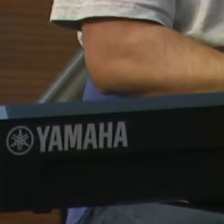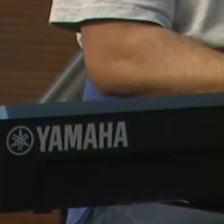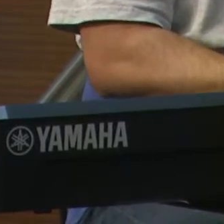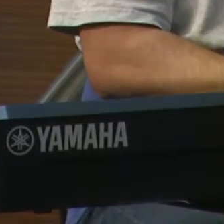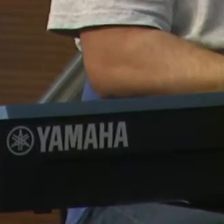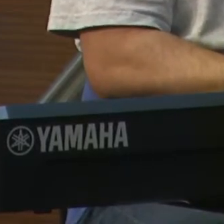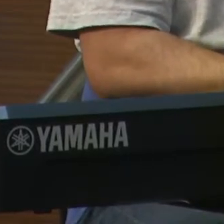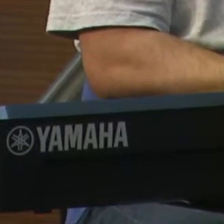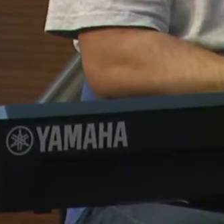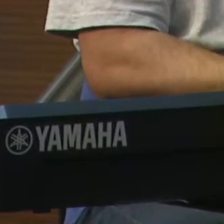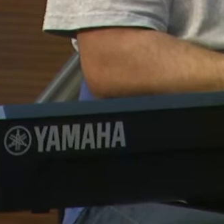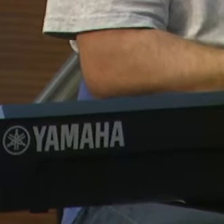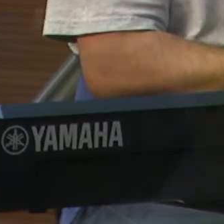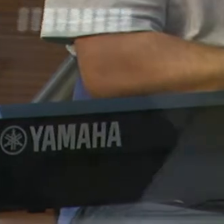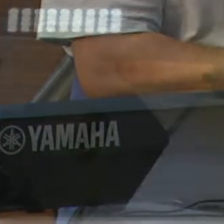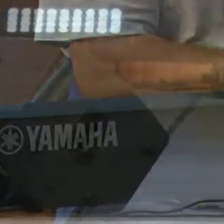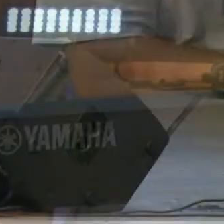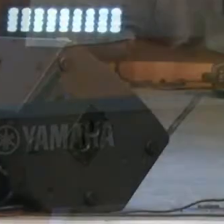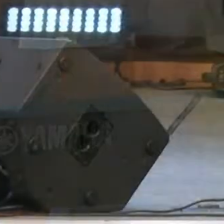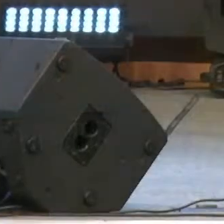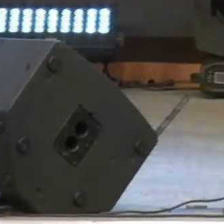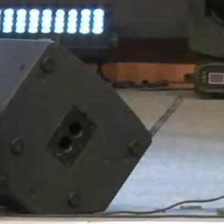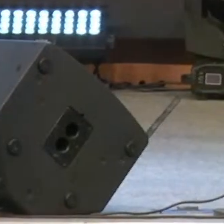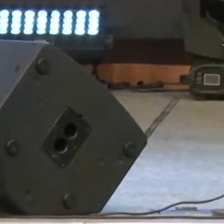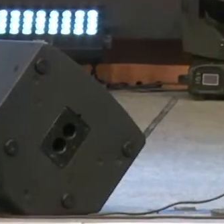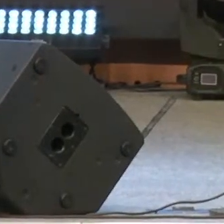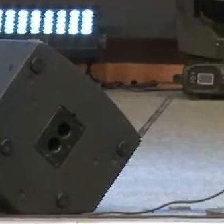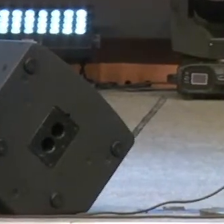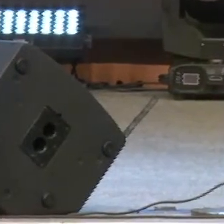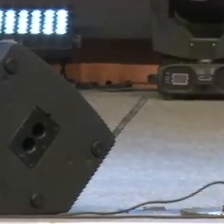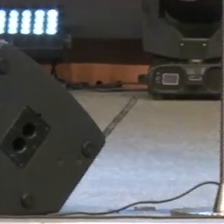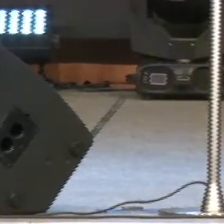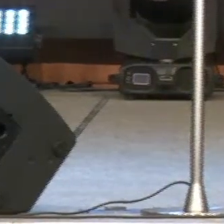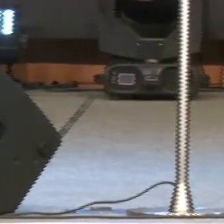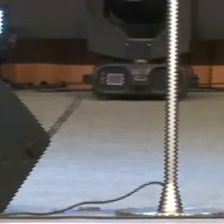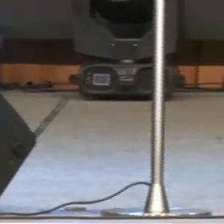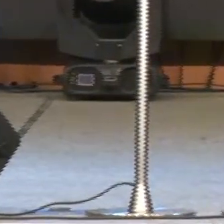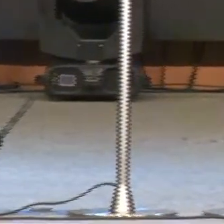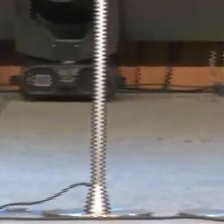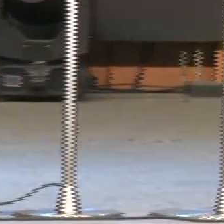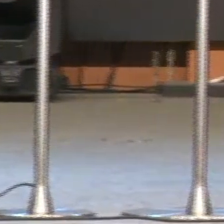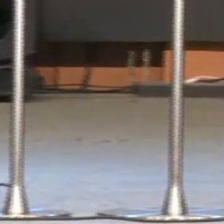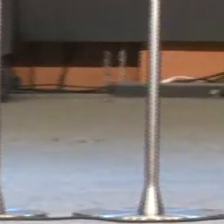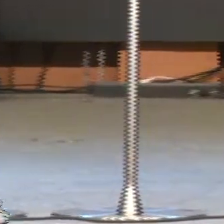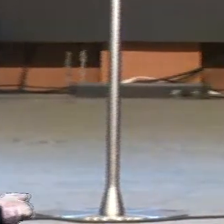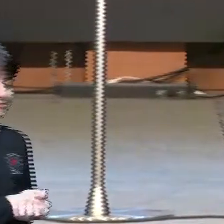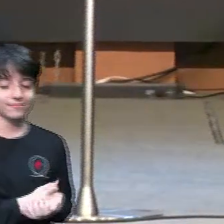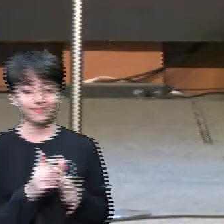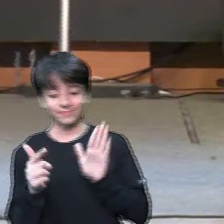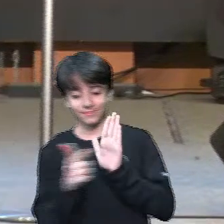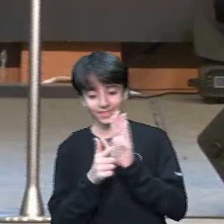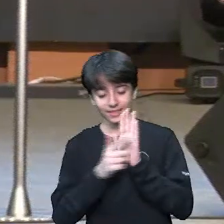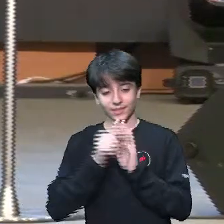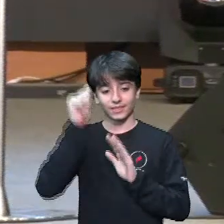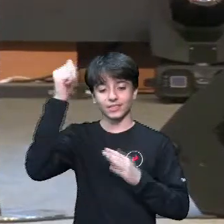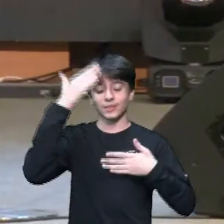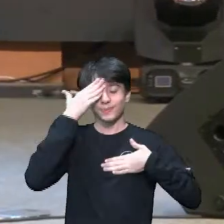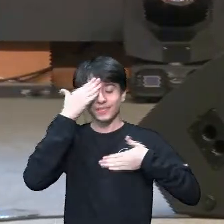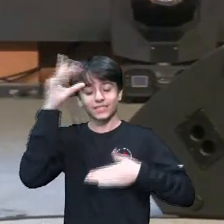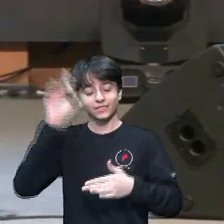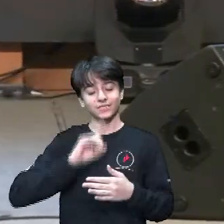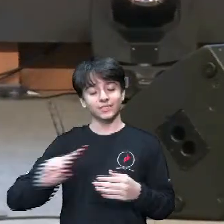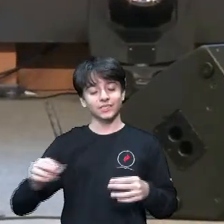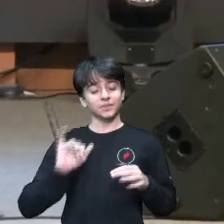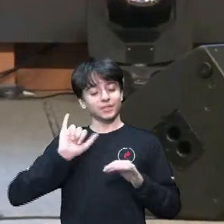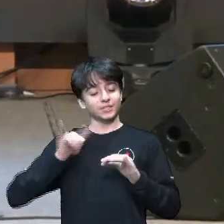Glória a Deus. Levante seu envelope e apresente a sua oferta ao Senhor. Damos graças a Ti, ó Deus, pelo privilégio de semearmos o Teu